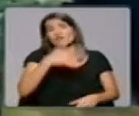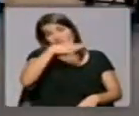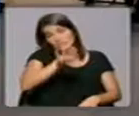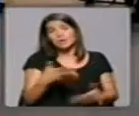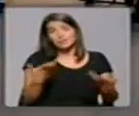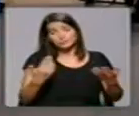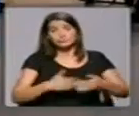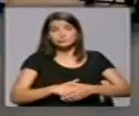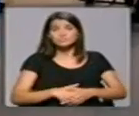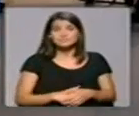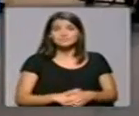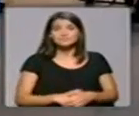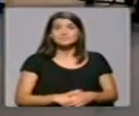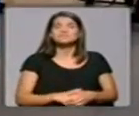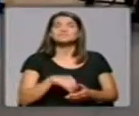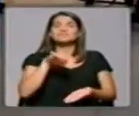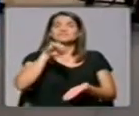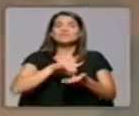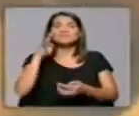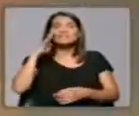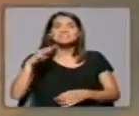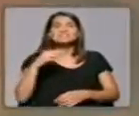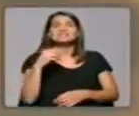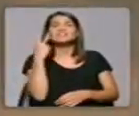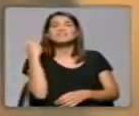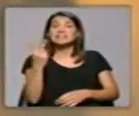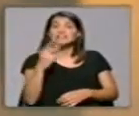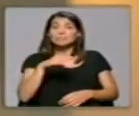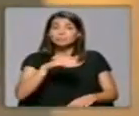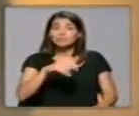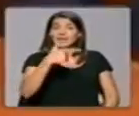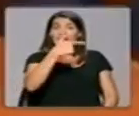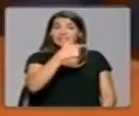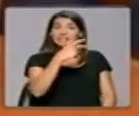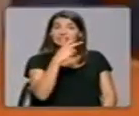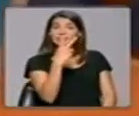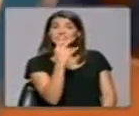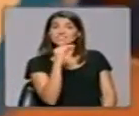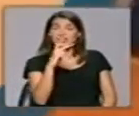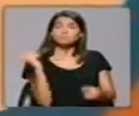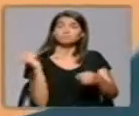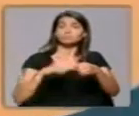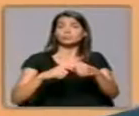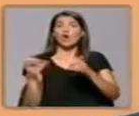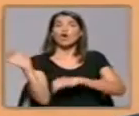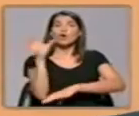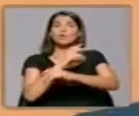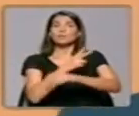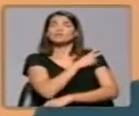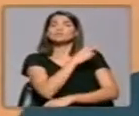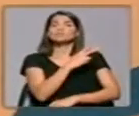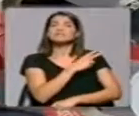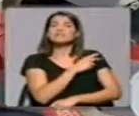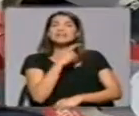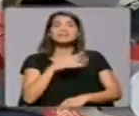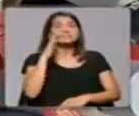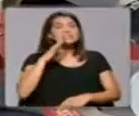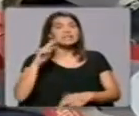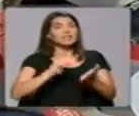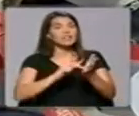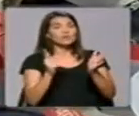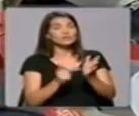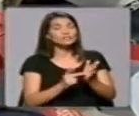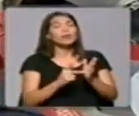mau. O Centro de Ciência Viva em Tavira abraçou o projeto europeu que tem a Faculdade de Ciências e Tecnologia da Universidade Nova de Lisboa